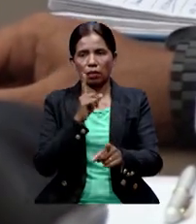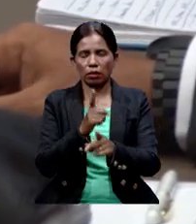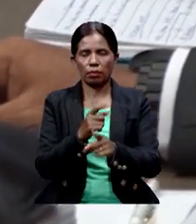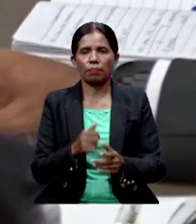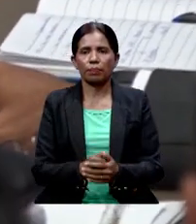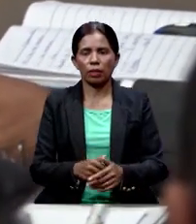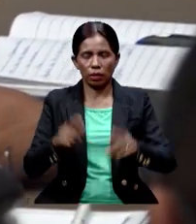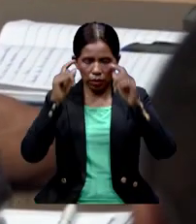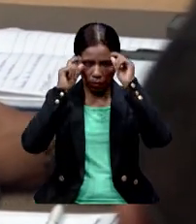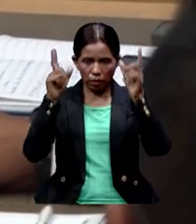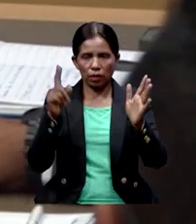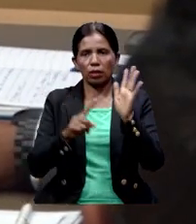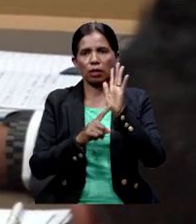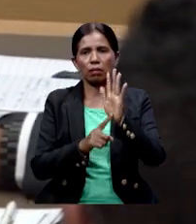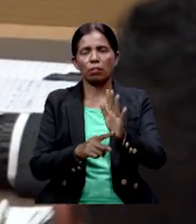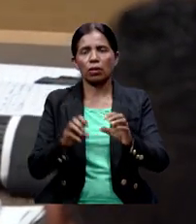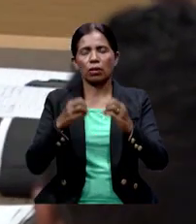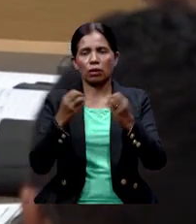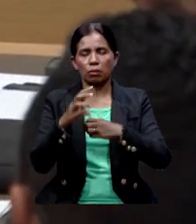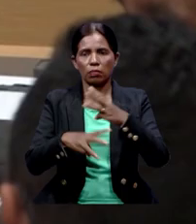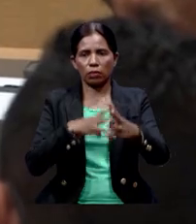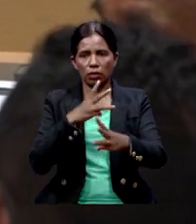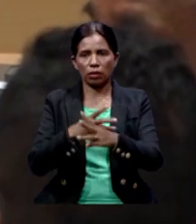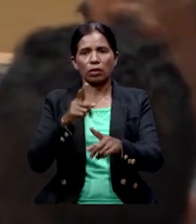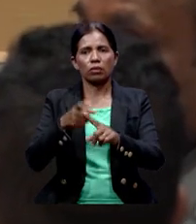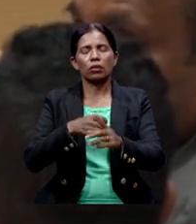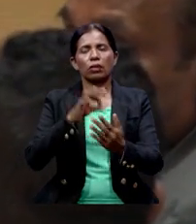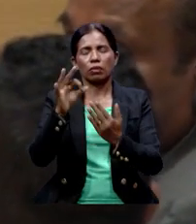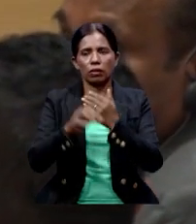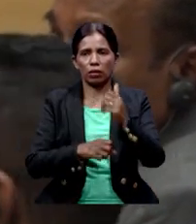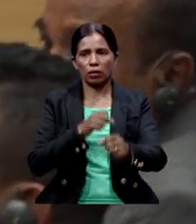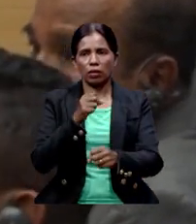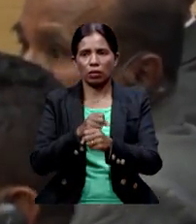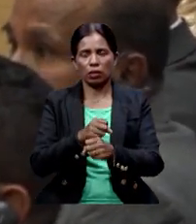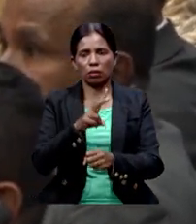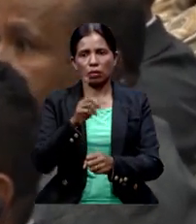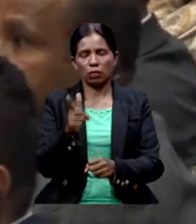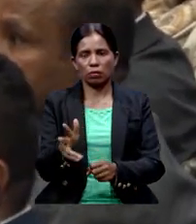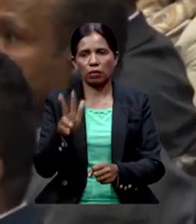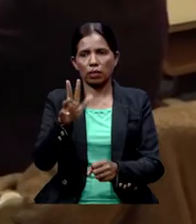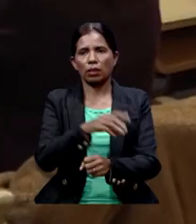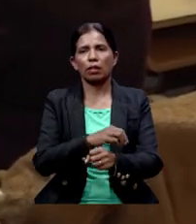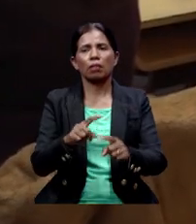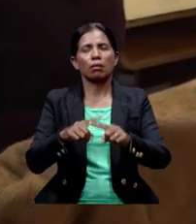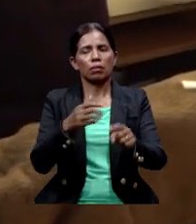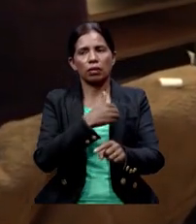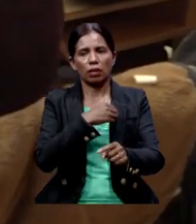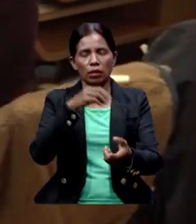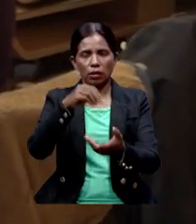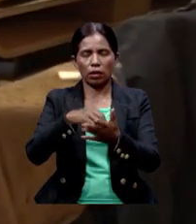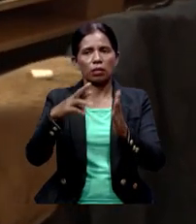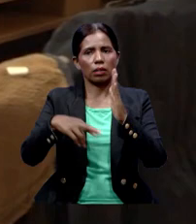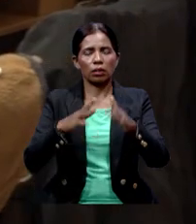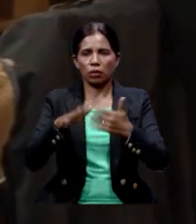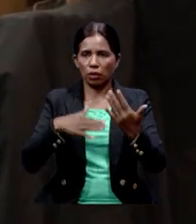Antes Timor-Leste atuar para a Organização Mundial do Comércio e a Fula em fevereiro, tinha um rua Rolê Sentolo, mas se dá o preço requisitos